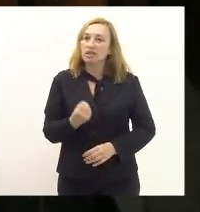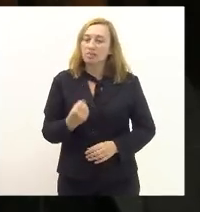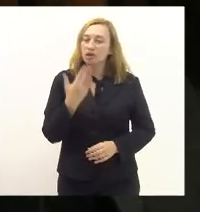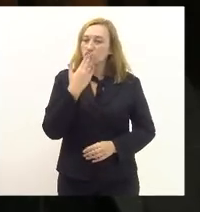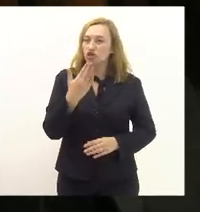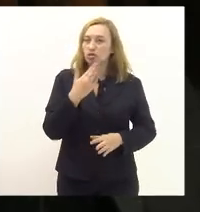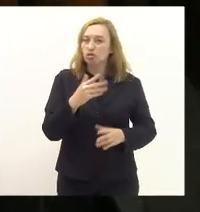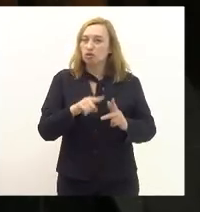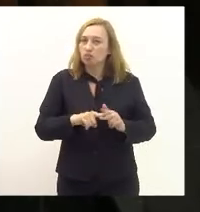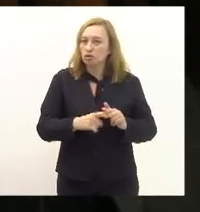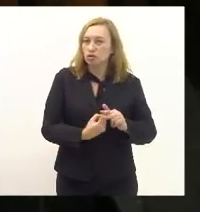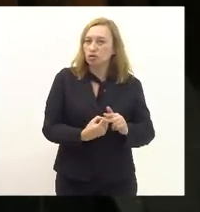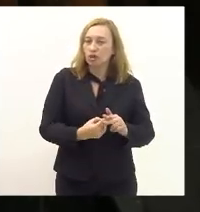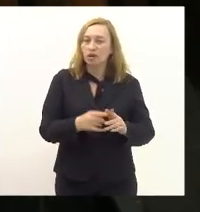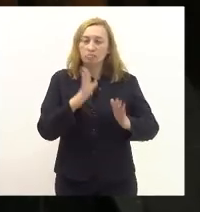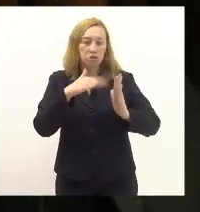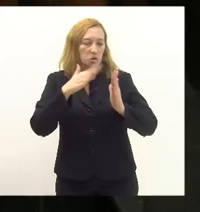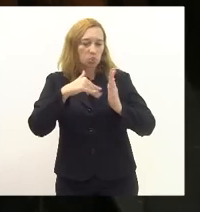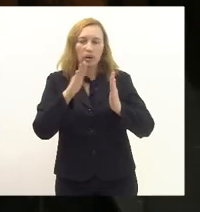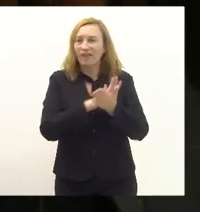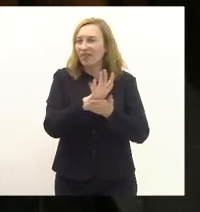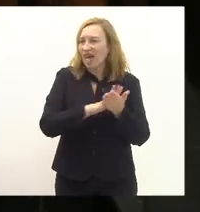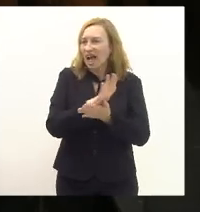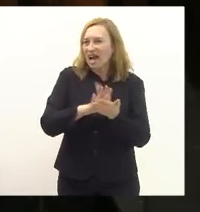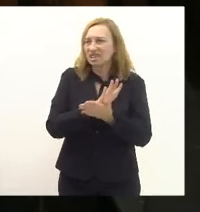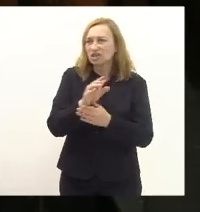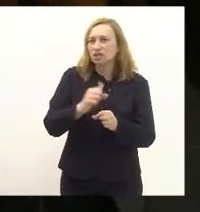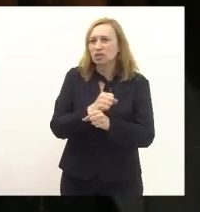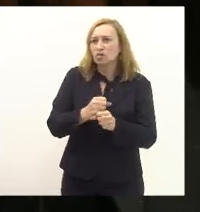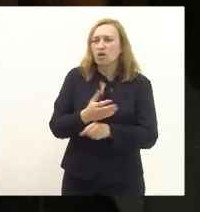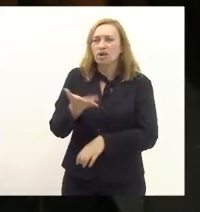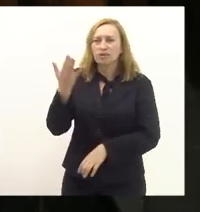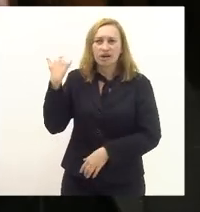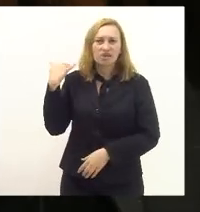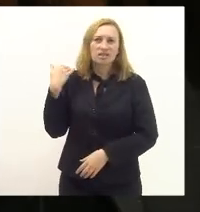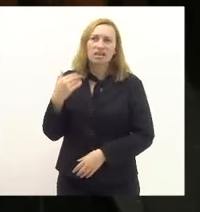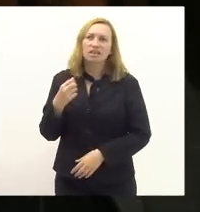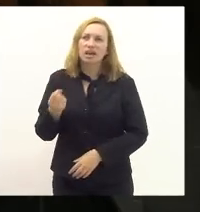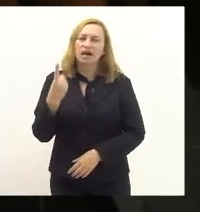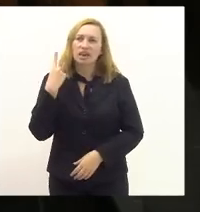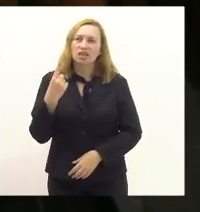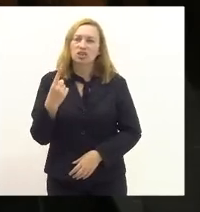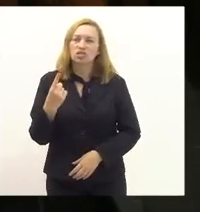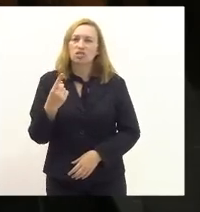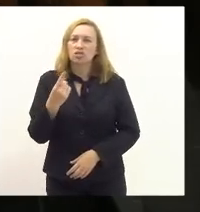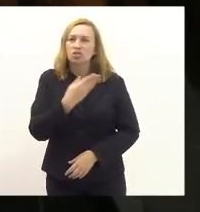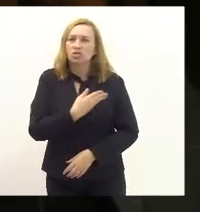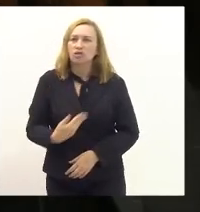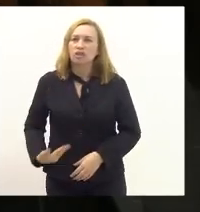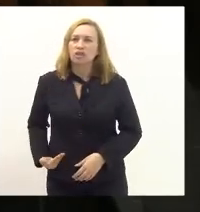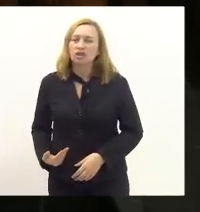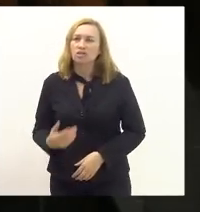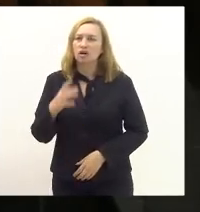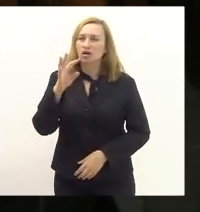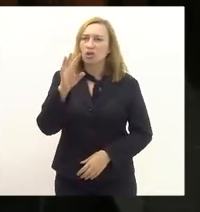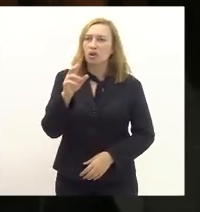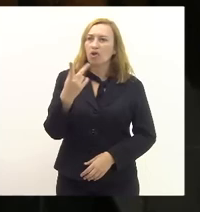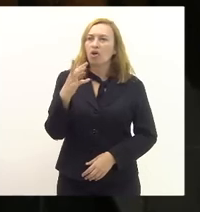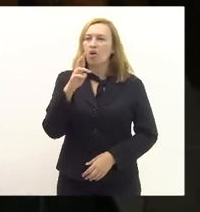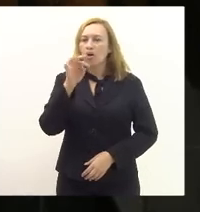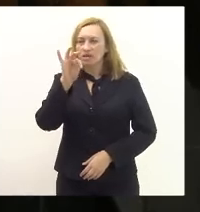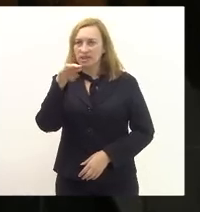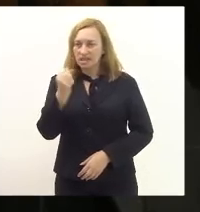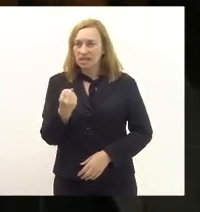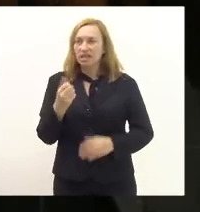de reforma, nenhum tipo de pintura, desde a época da gestão da ex-governadora Rosinha, e graças a Deus, esse ano,